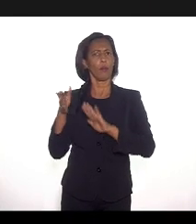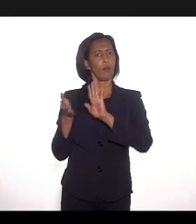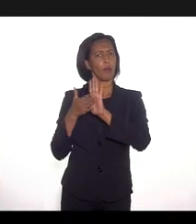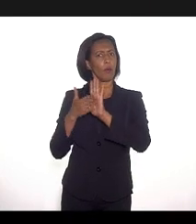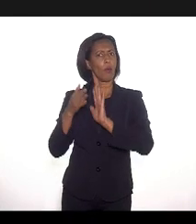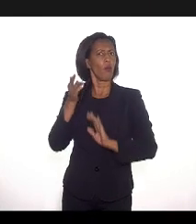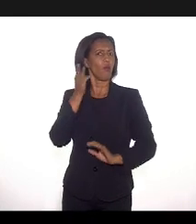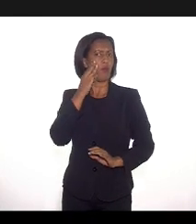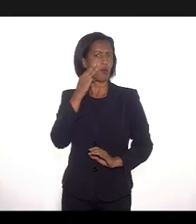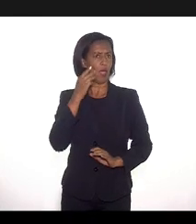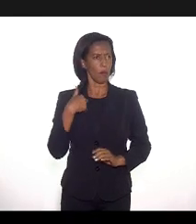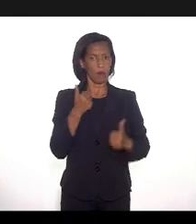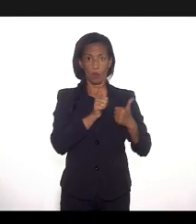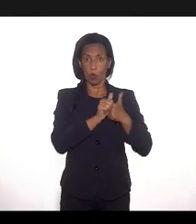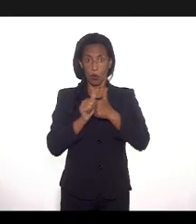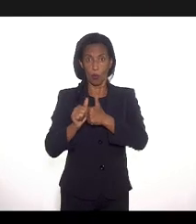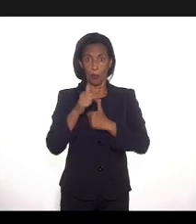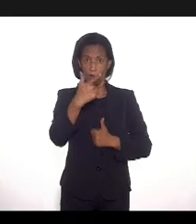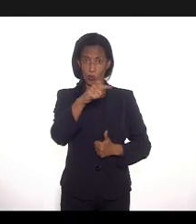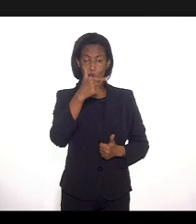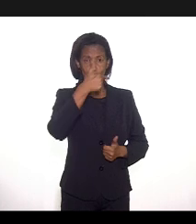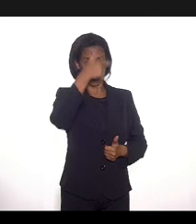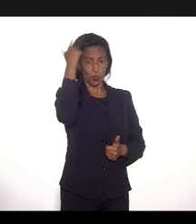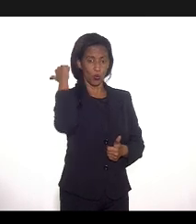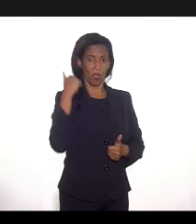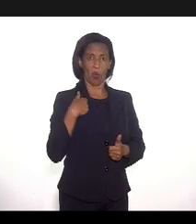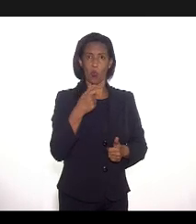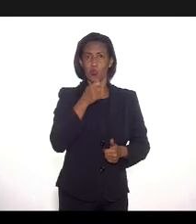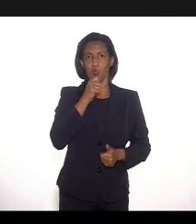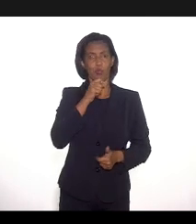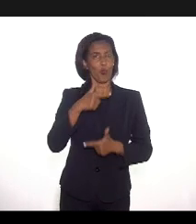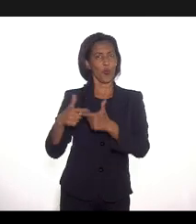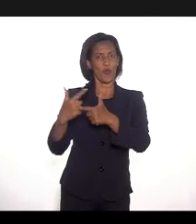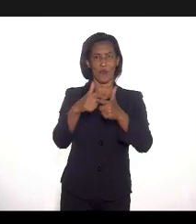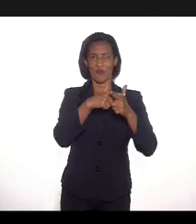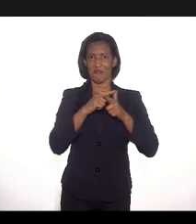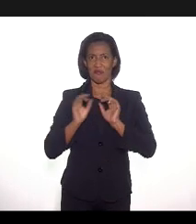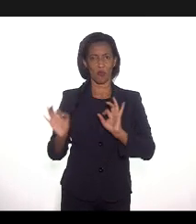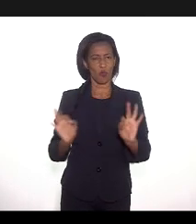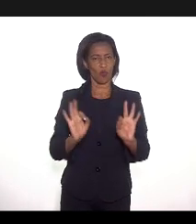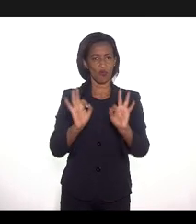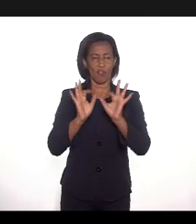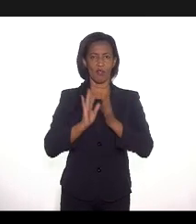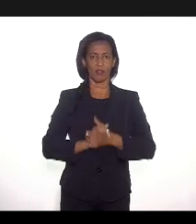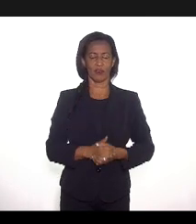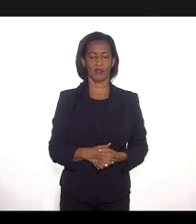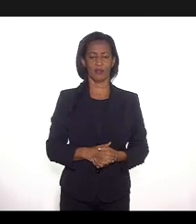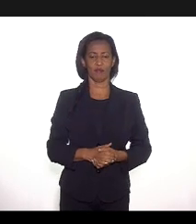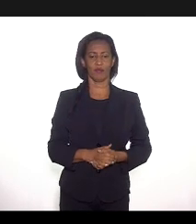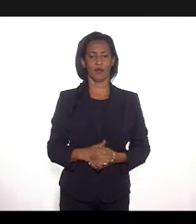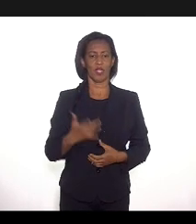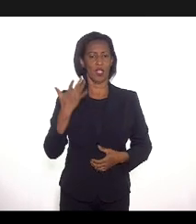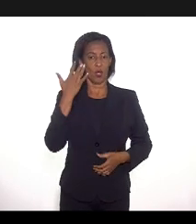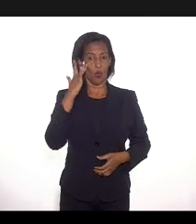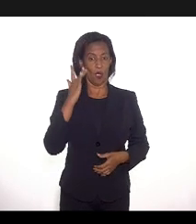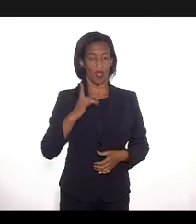acompanho a proposta de Vossa Excelência, por exemplo. Me rendo a maioria, eu não tenho problema. Eu não vou votar. Eu acho que, sim, há um pedido...